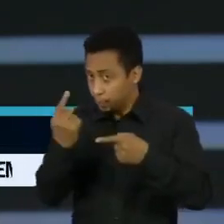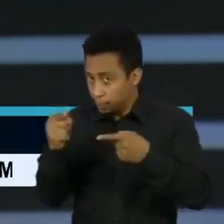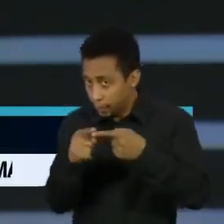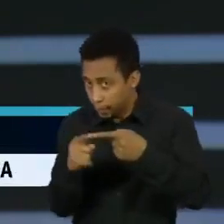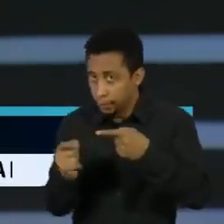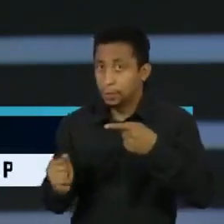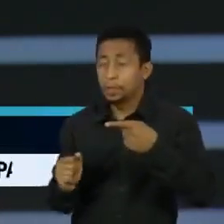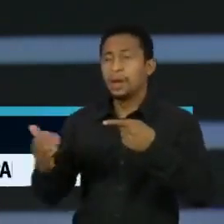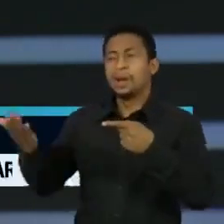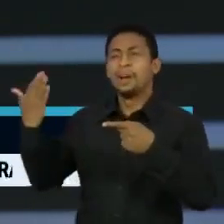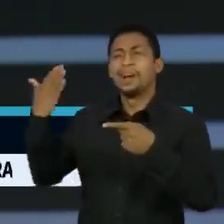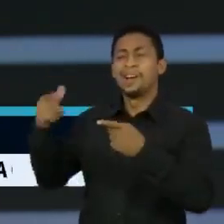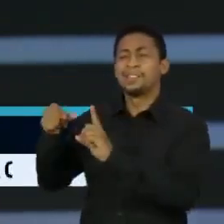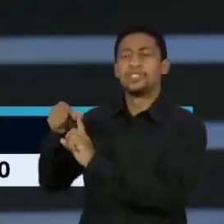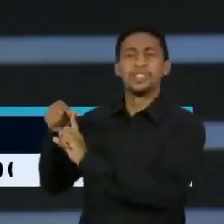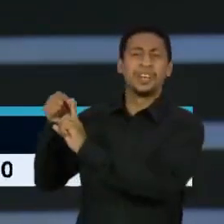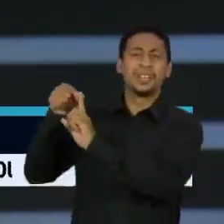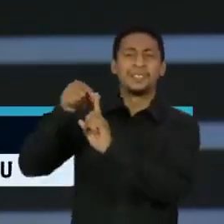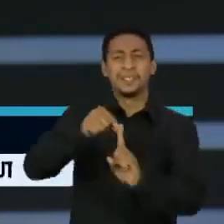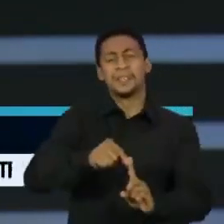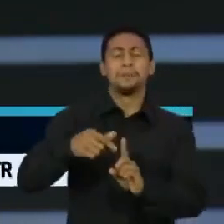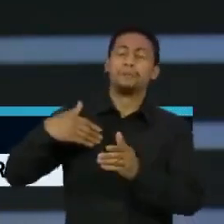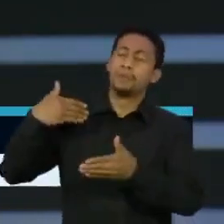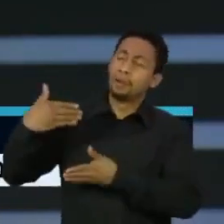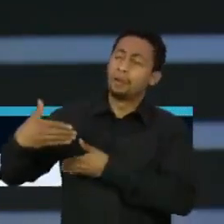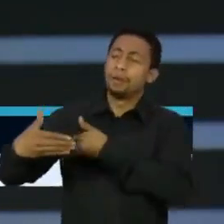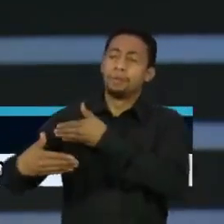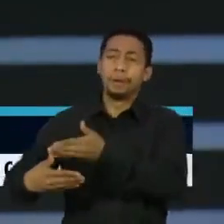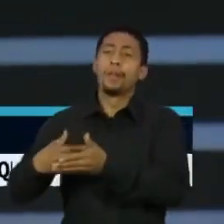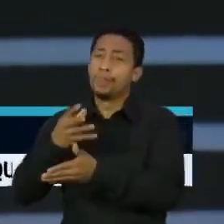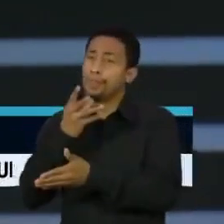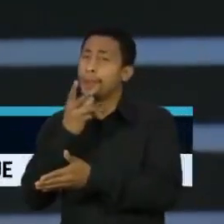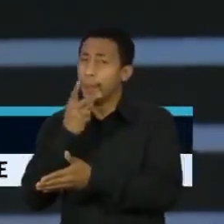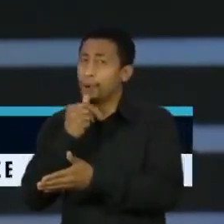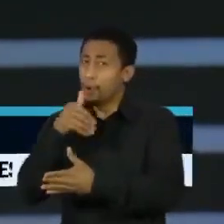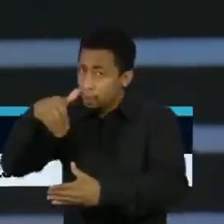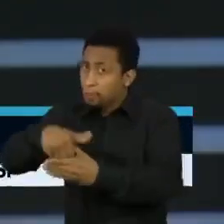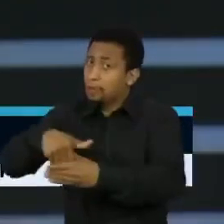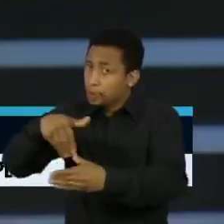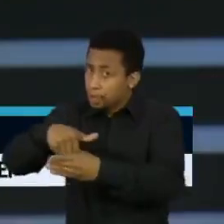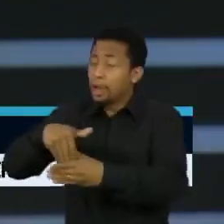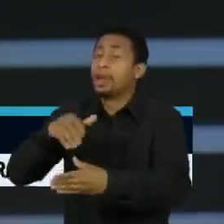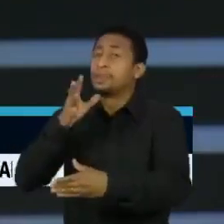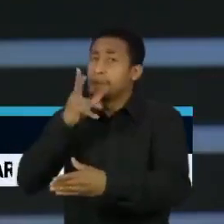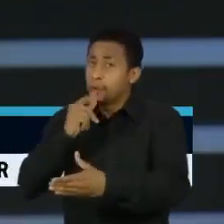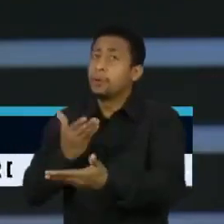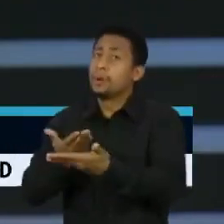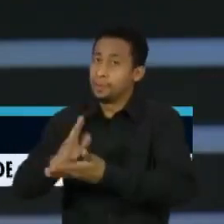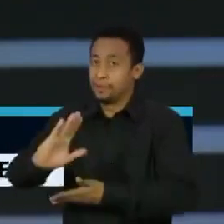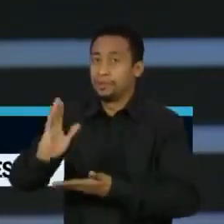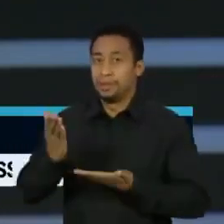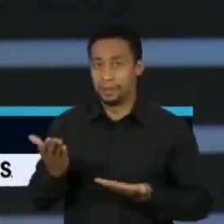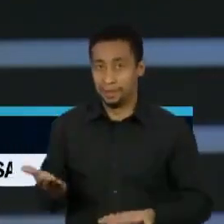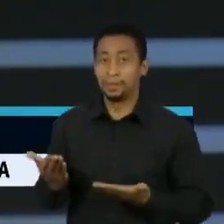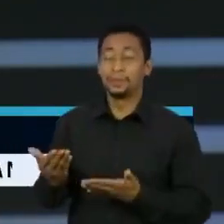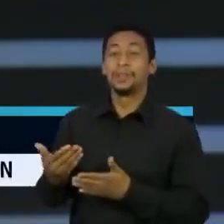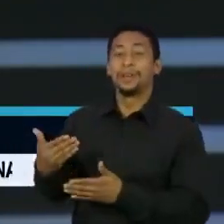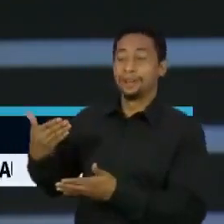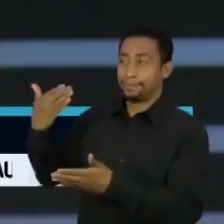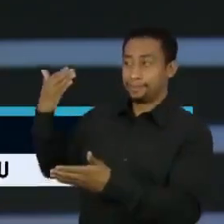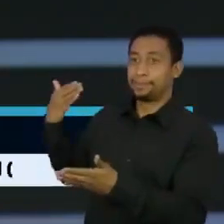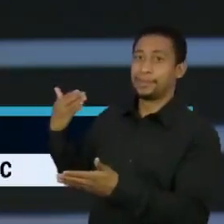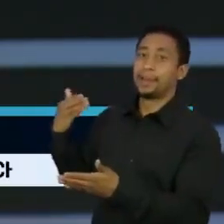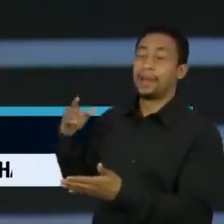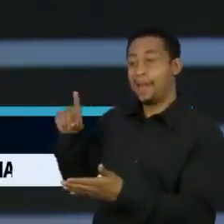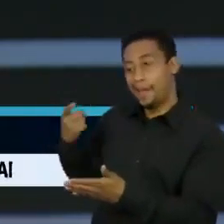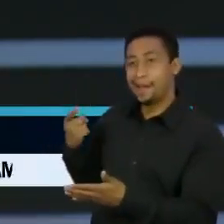houve indicações que eles ficaram muito mais tempo para serem apreciados e aprovados Por que até hoje é excetuando o governo Floriano Peixoto